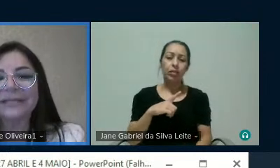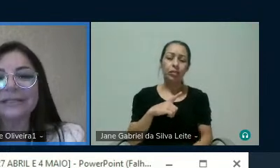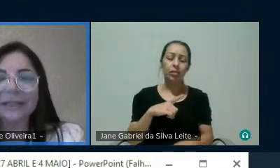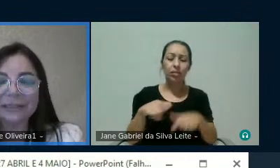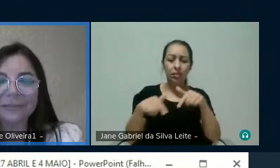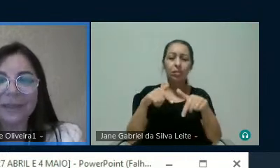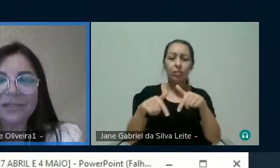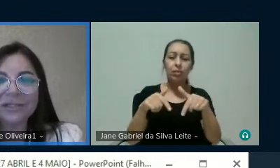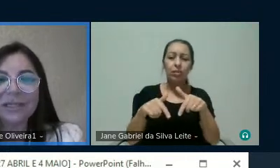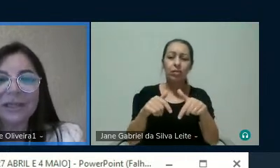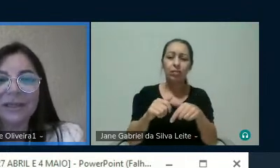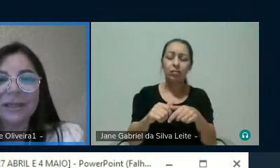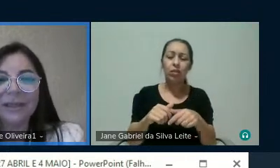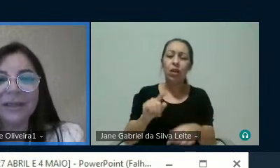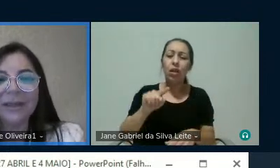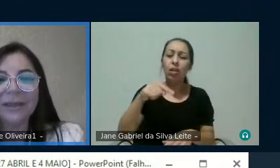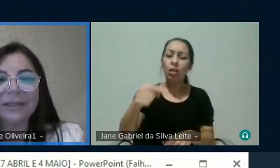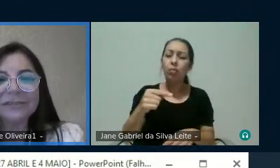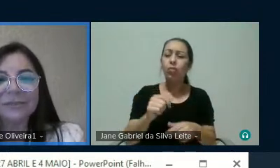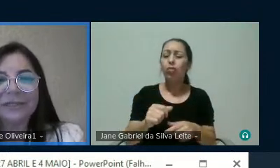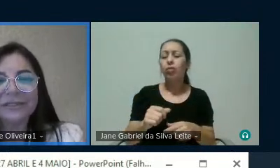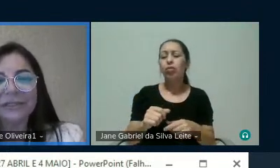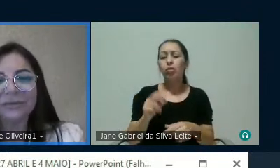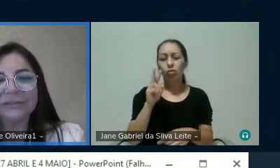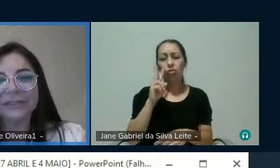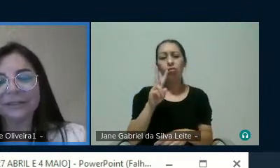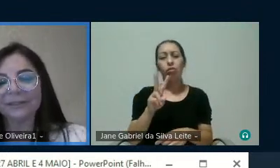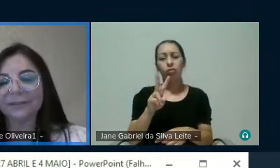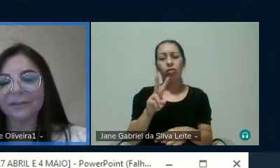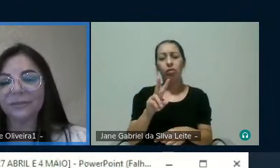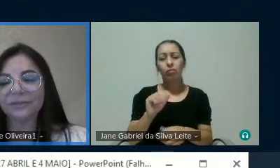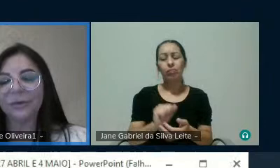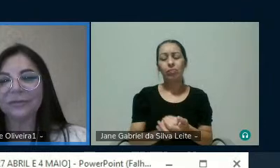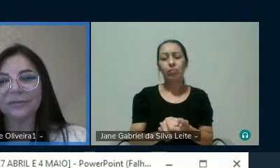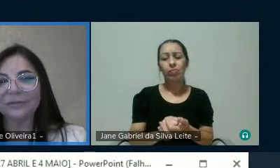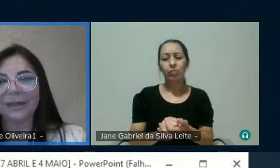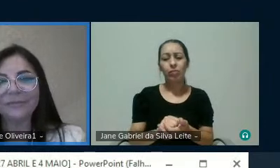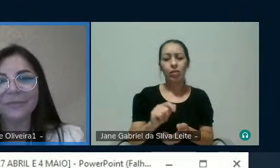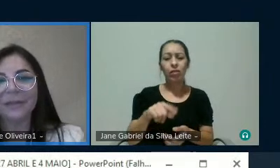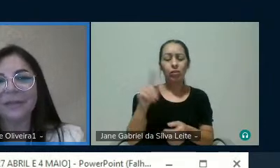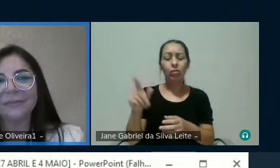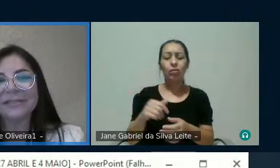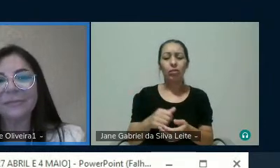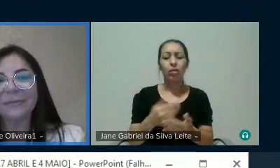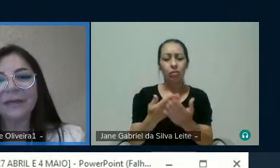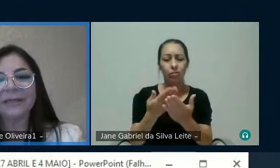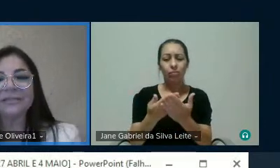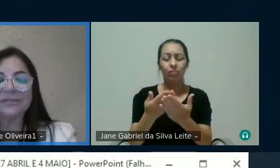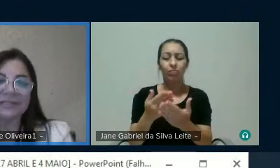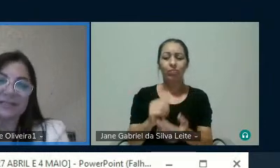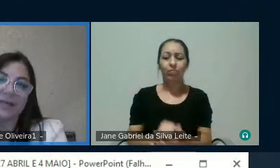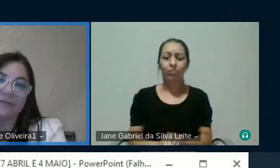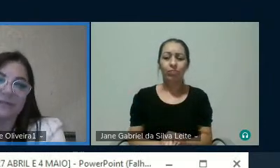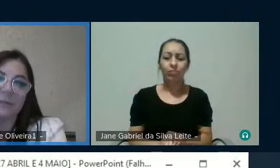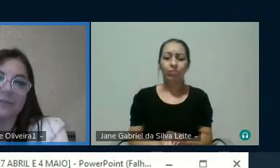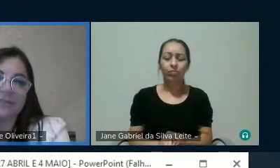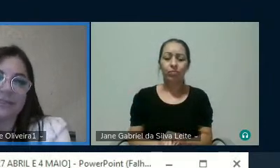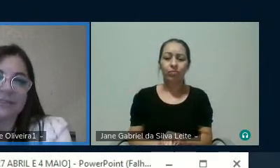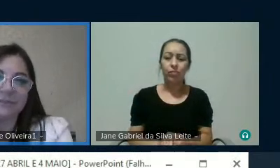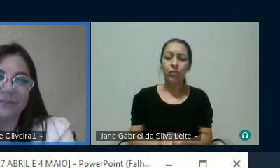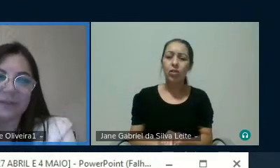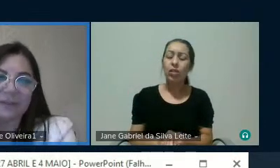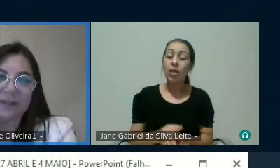ver mais detalhadamente sobre isso em outro módulo, tá? Mas é bem bacana. Se vocês quiserem fazer